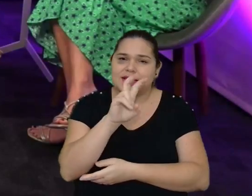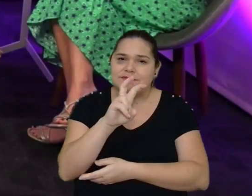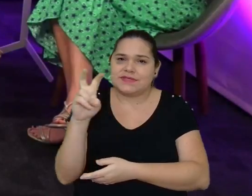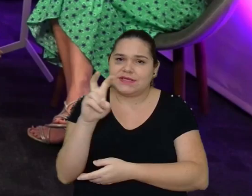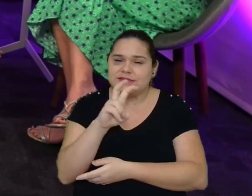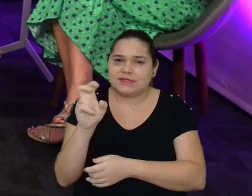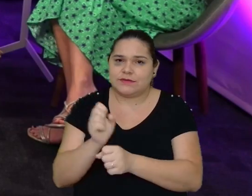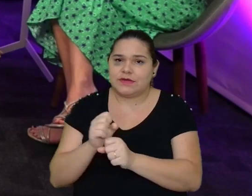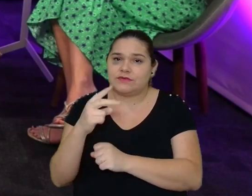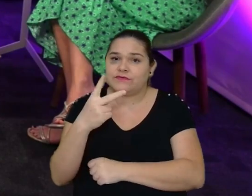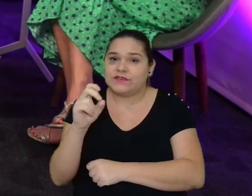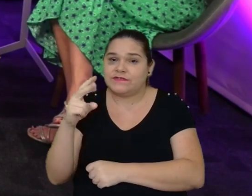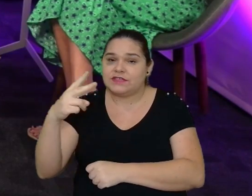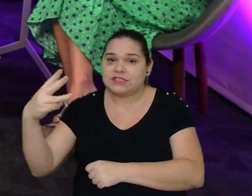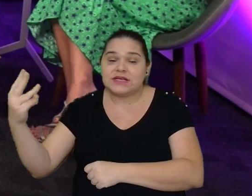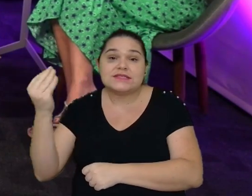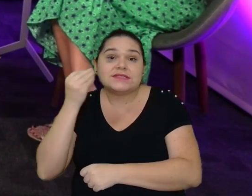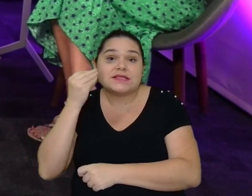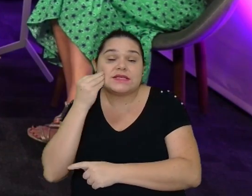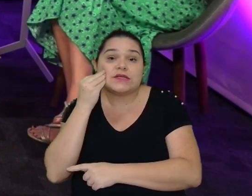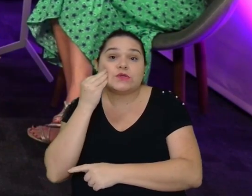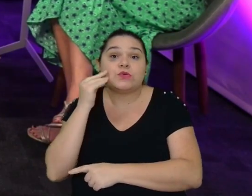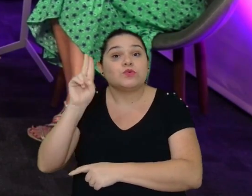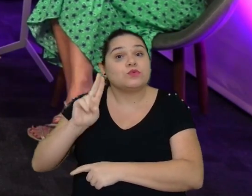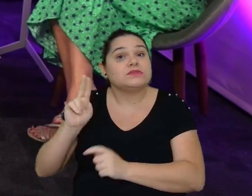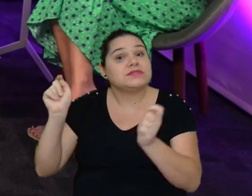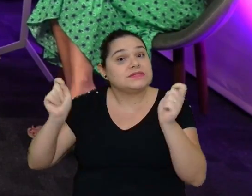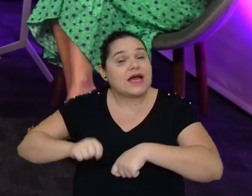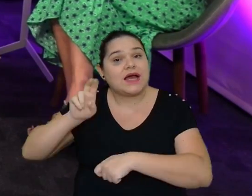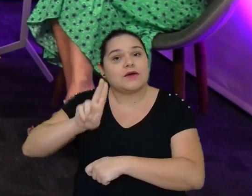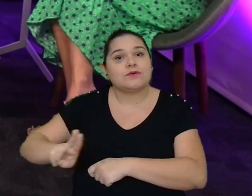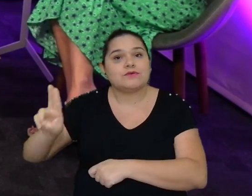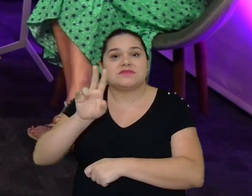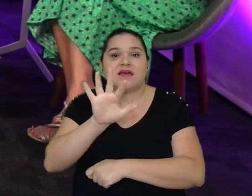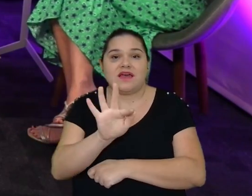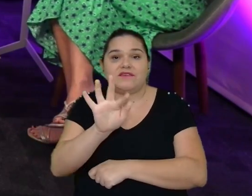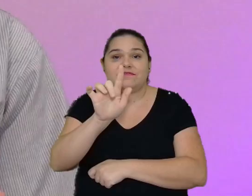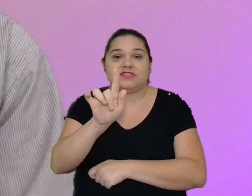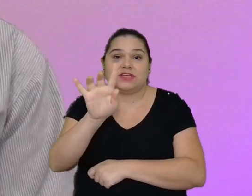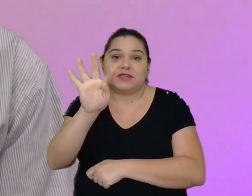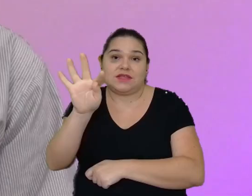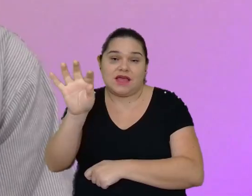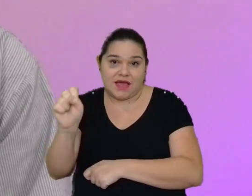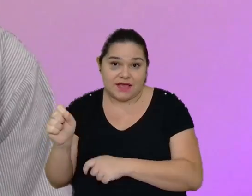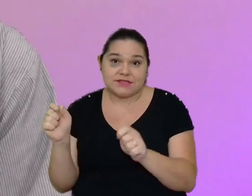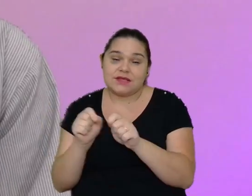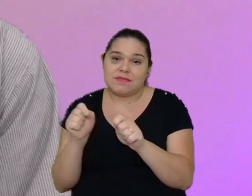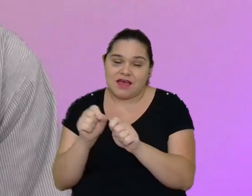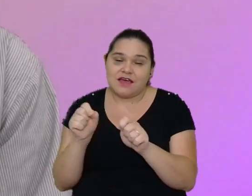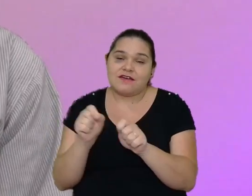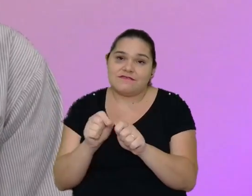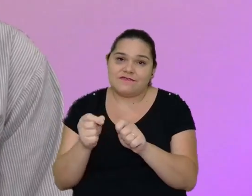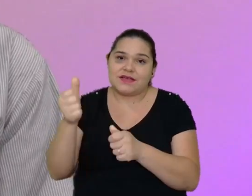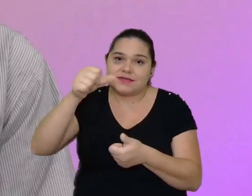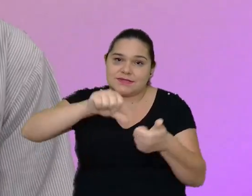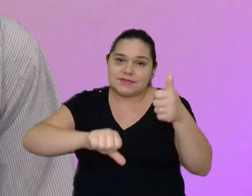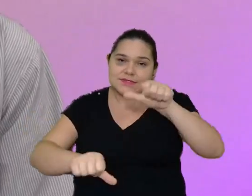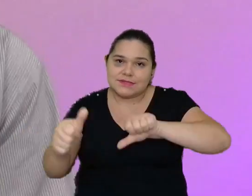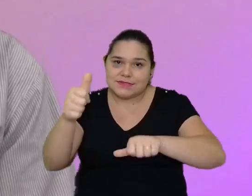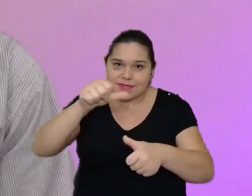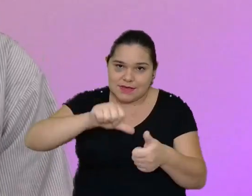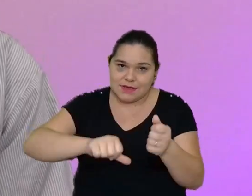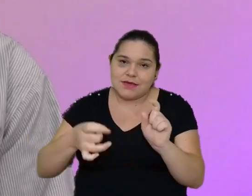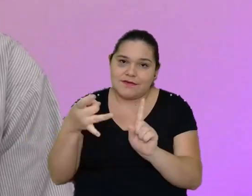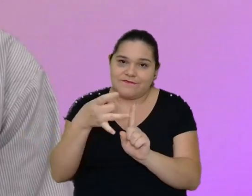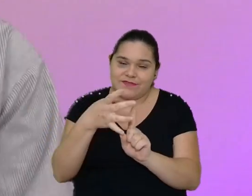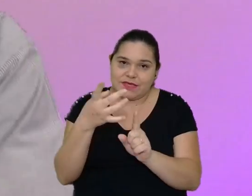tentando fazer o FGTS poder ser utilizado para tratamento de reprodução assistida, então tem algumas iniciativas que podem ajudar, mas é